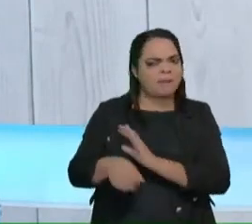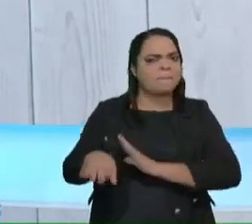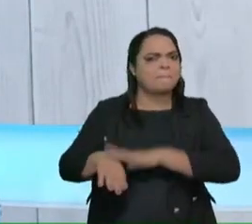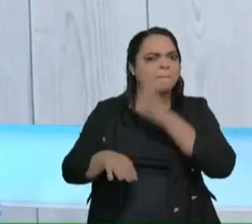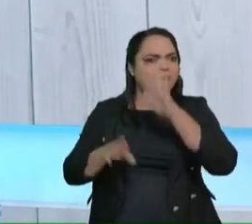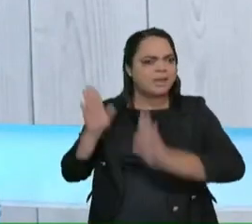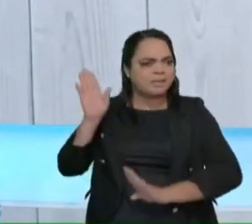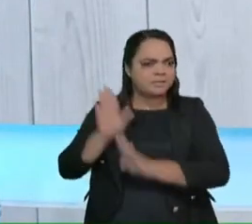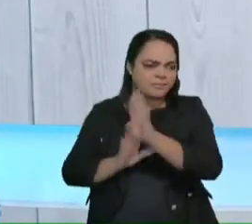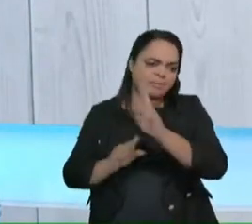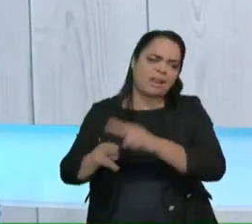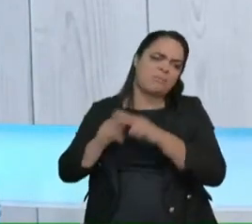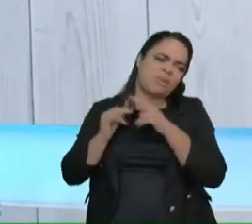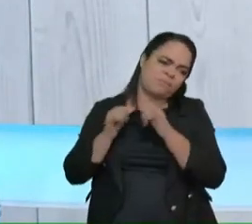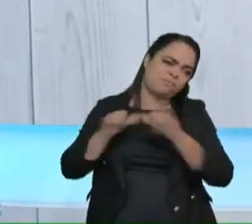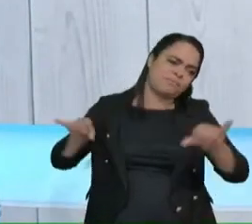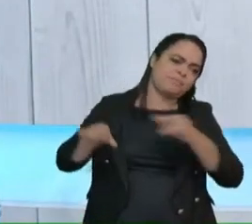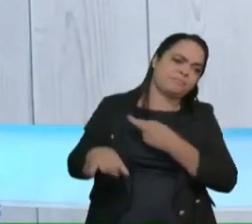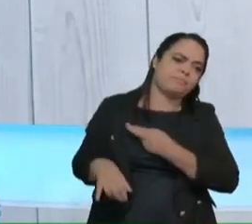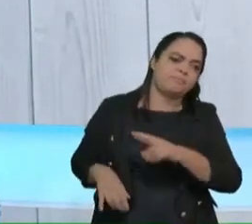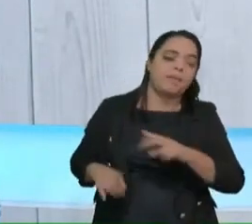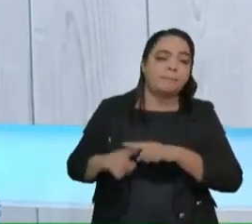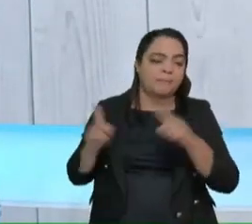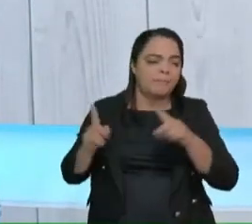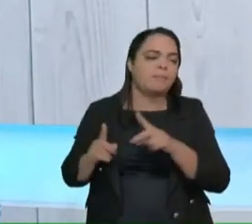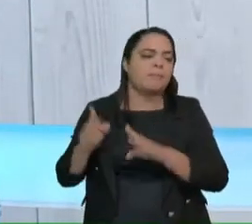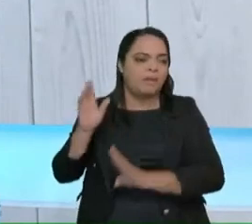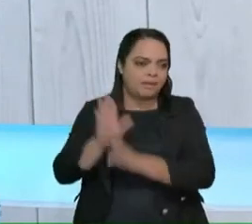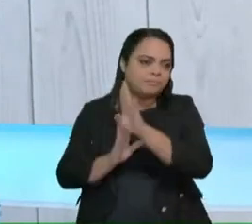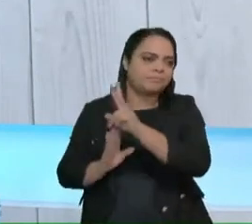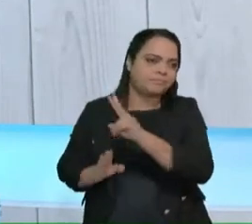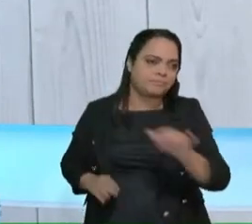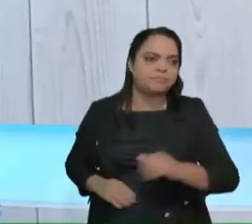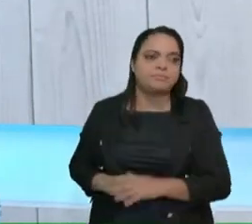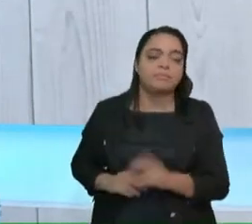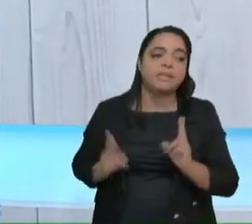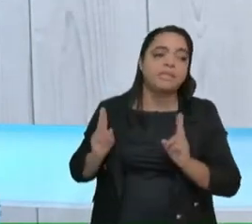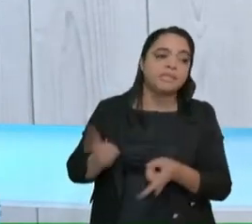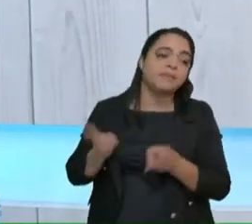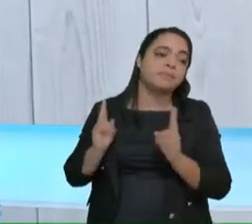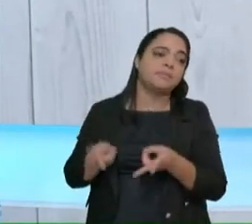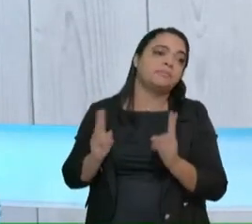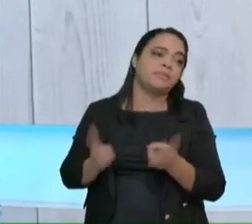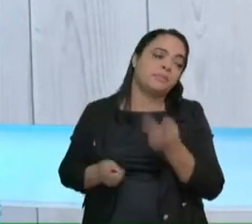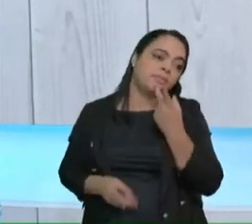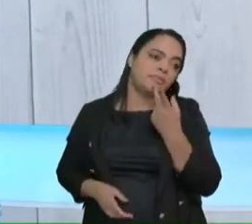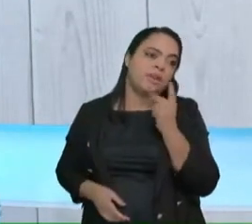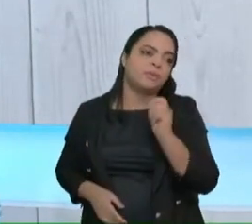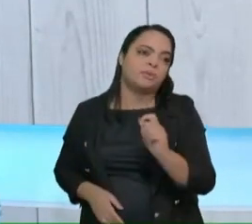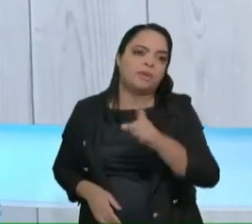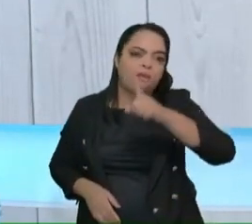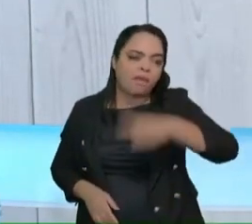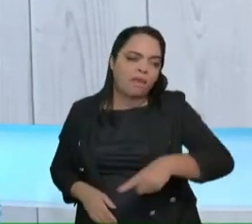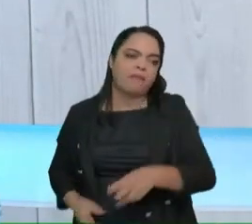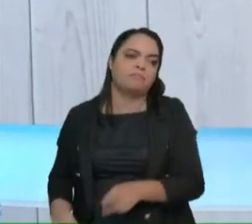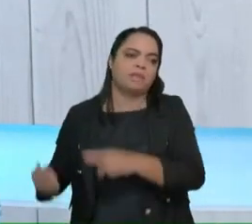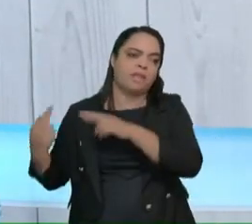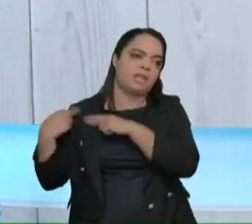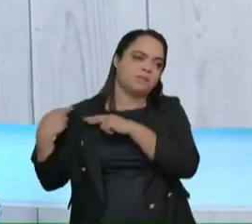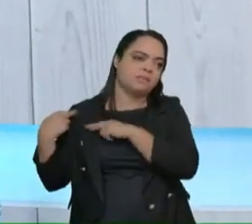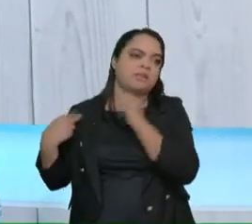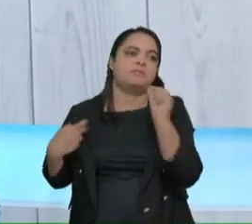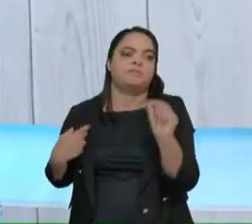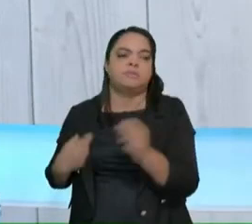desse clima de intolerancia mas a tendência a aumentar e eu sempre digo né que eh isso é muito responsável